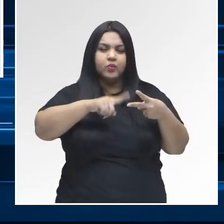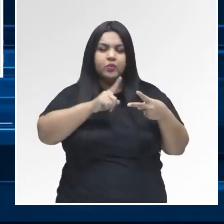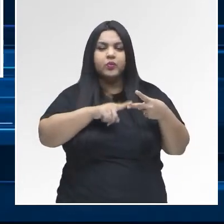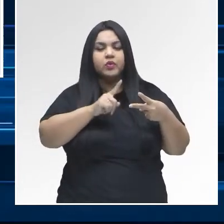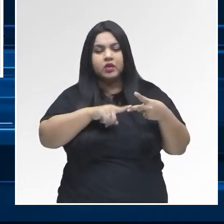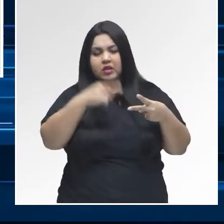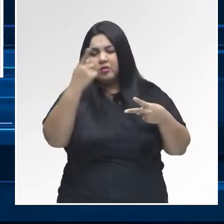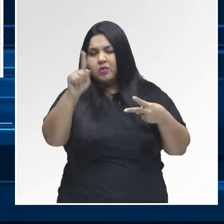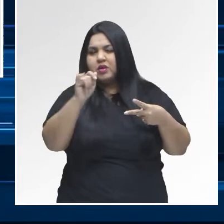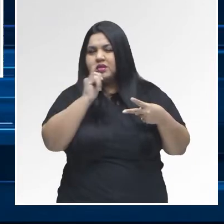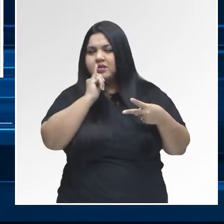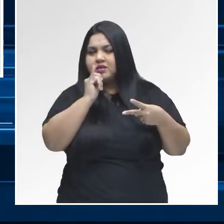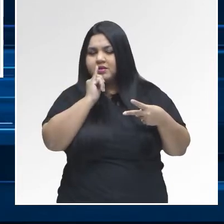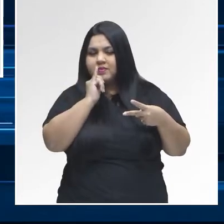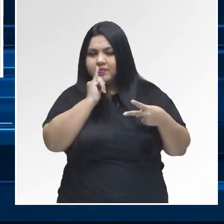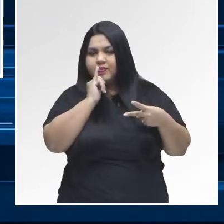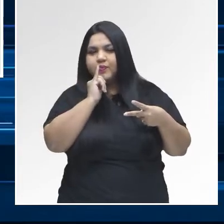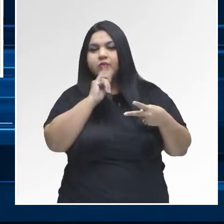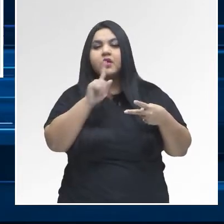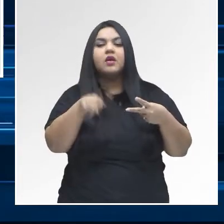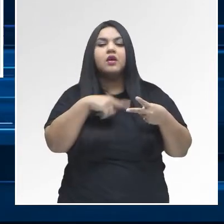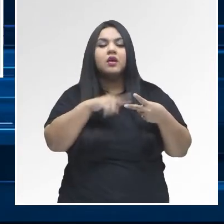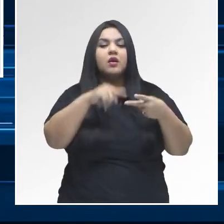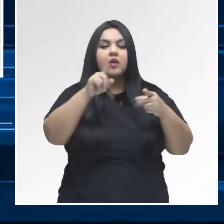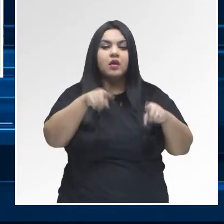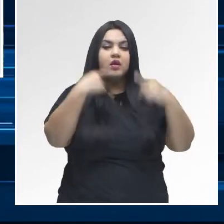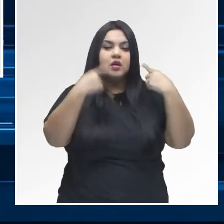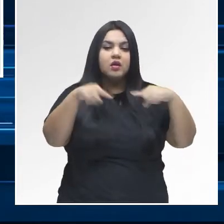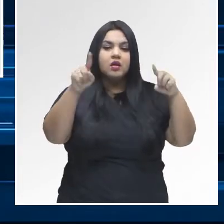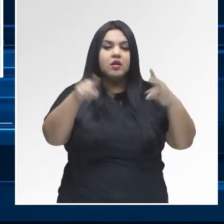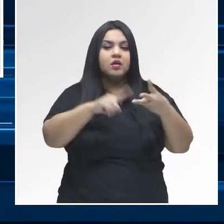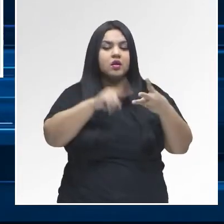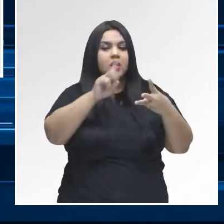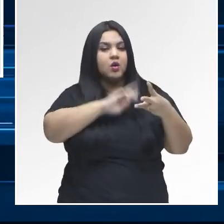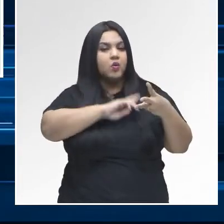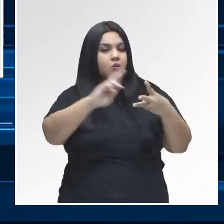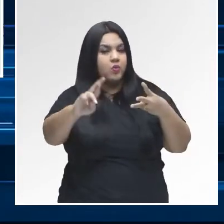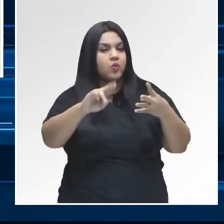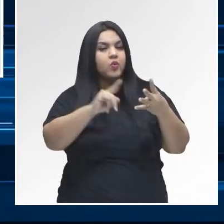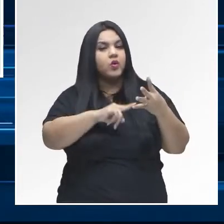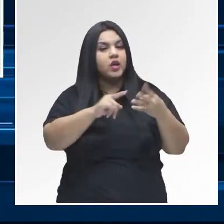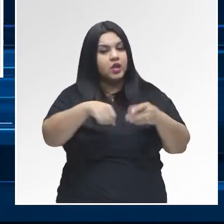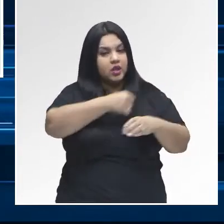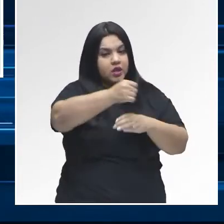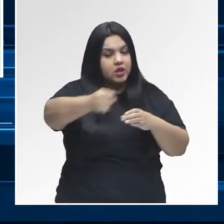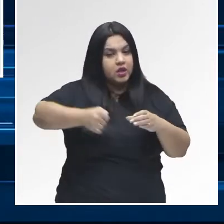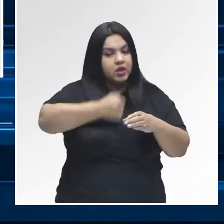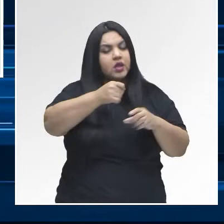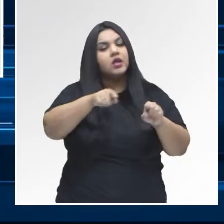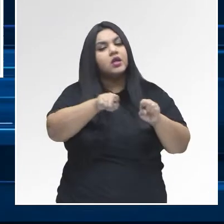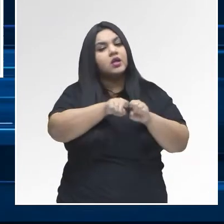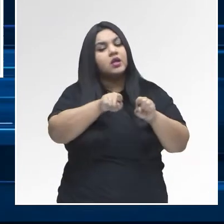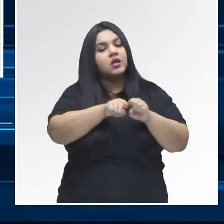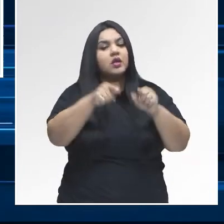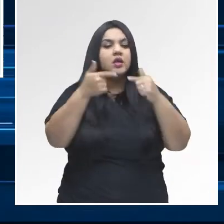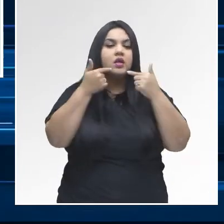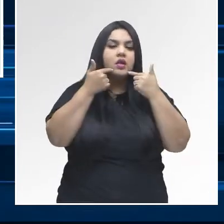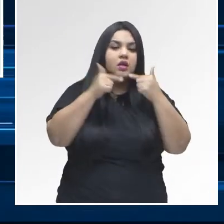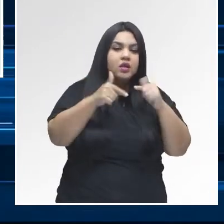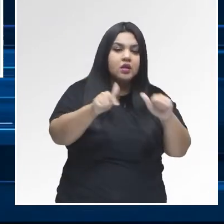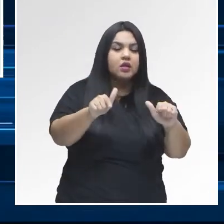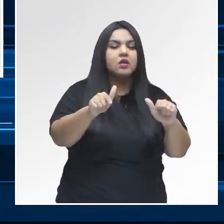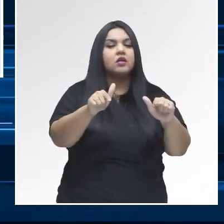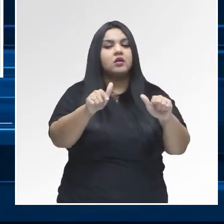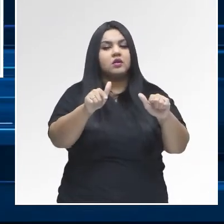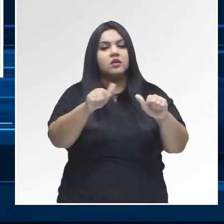alguns exemplos ainda futuramente, música, religião, culinária e idioma. Dentro da dança, inclusive, vai